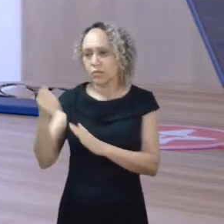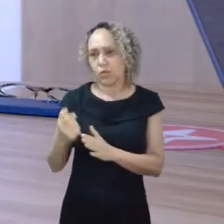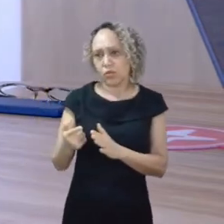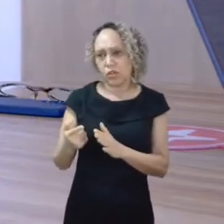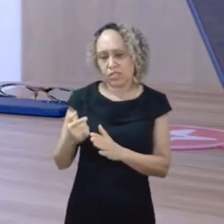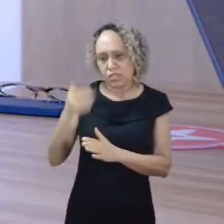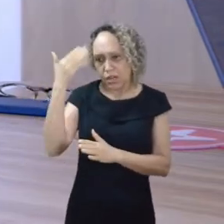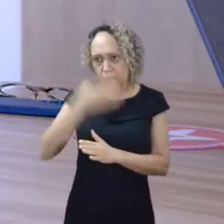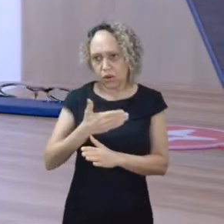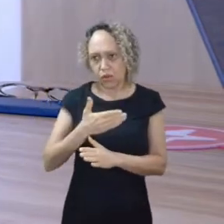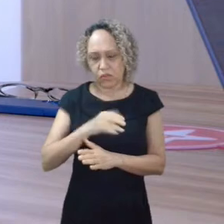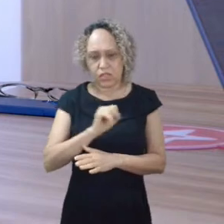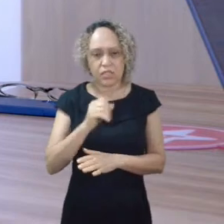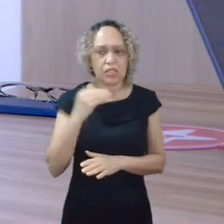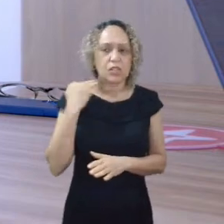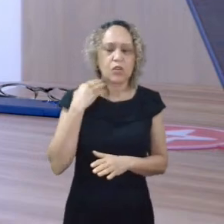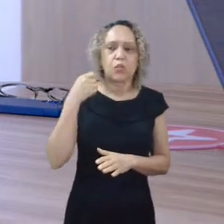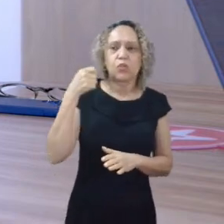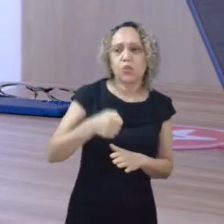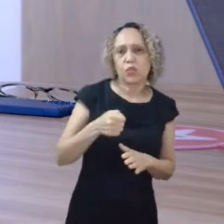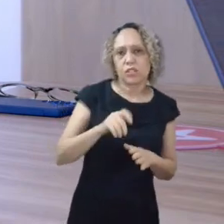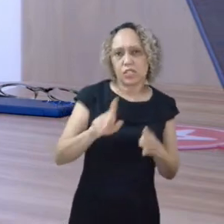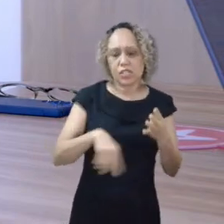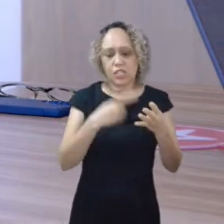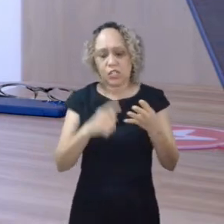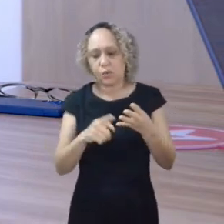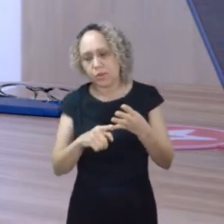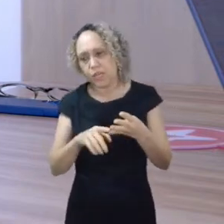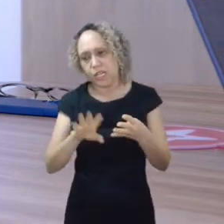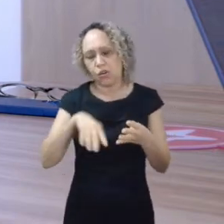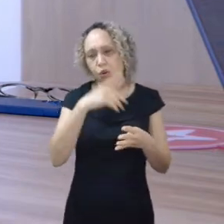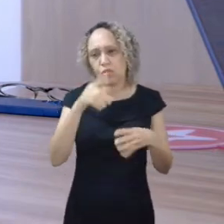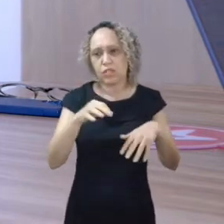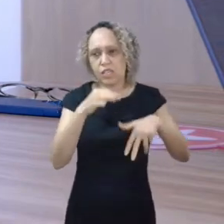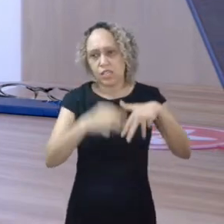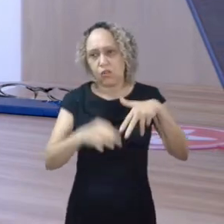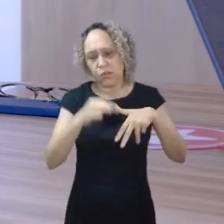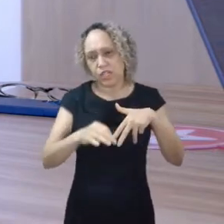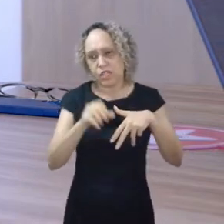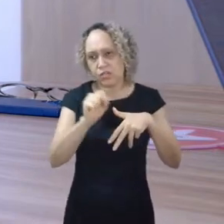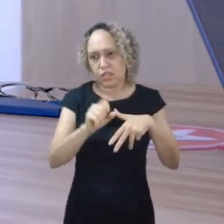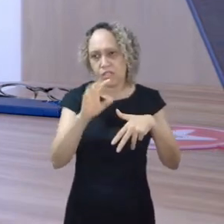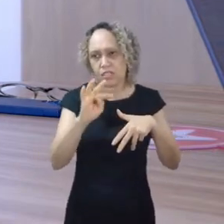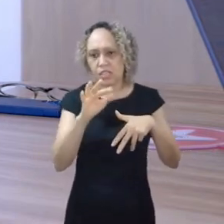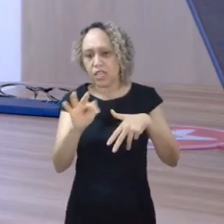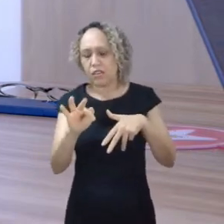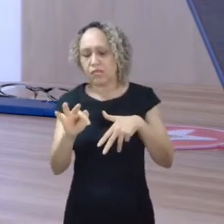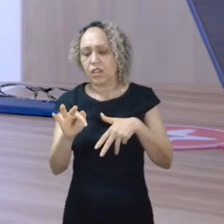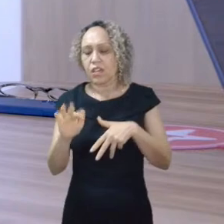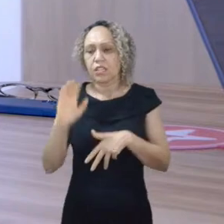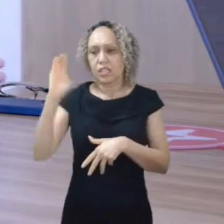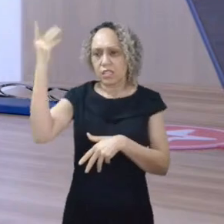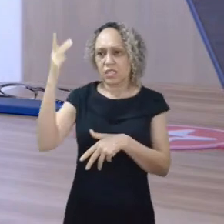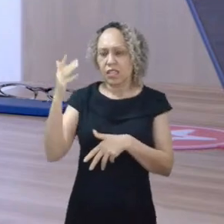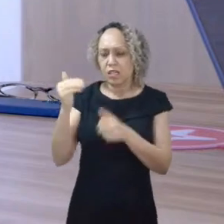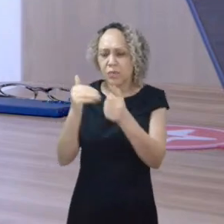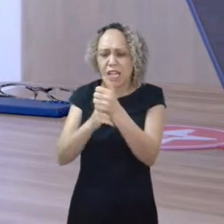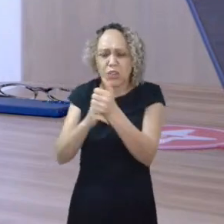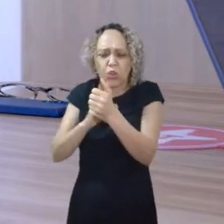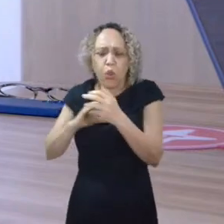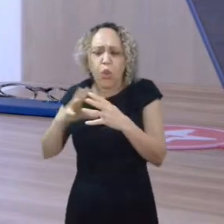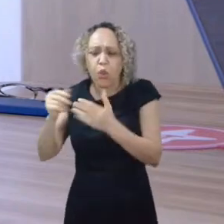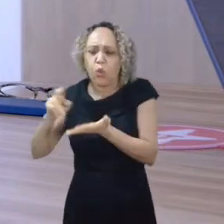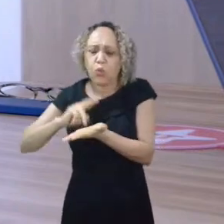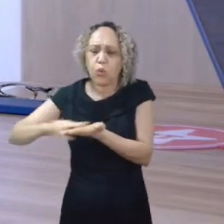juiz, seja de primeira instância, seja do Supremo, ganha poderes para quebrar todo o sigilo de conversas entre 2 pessoas, a gente perde